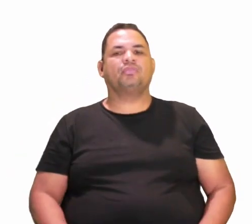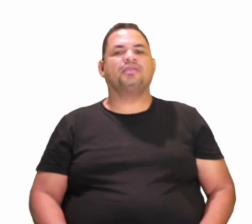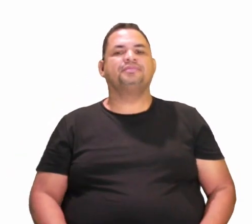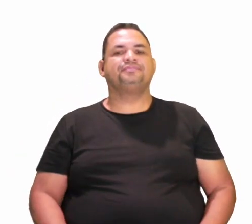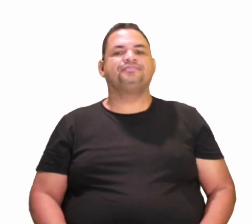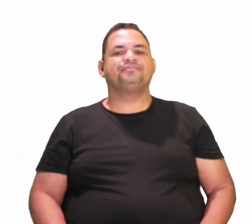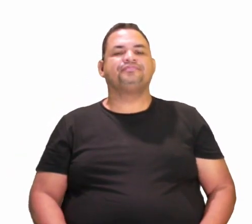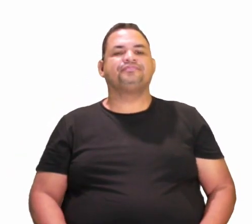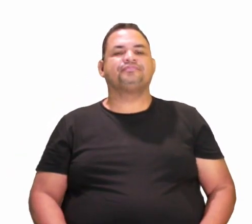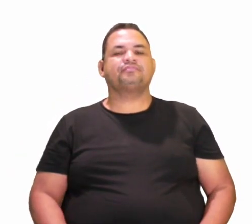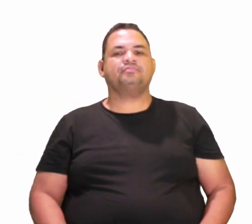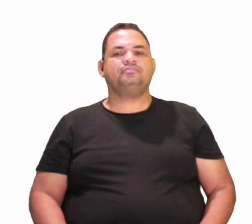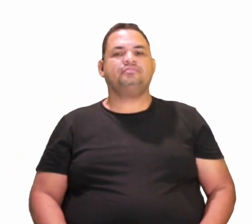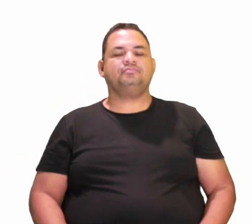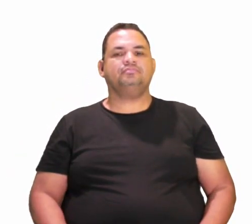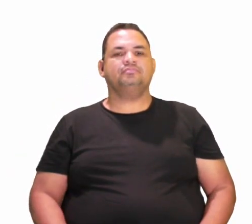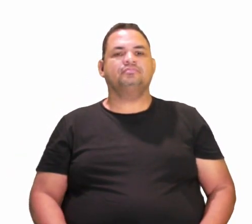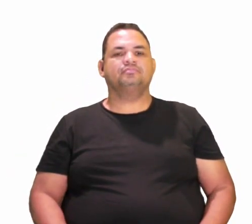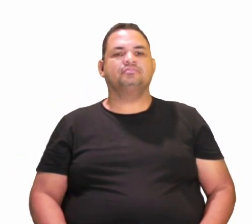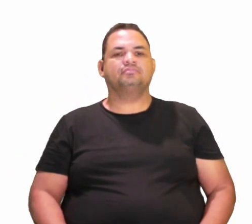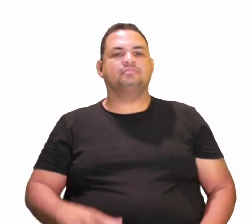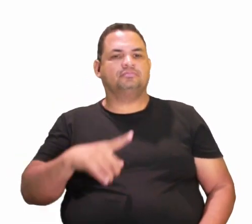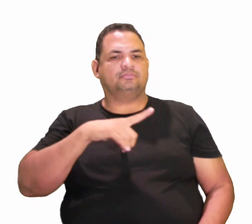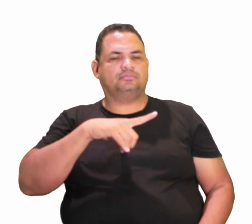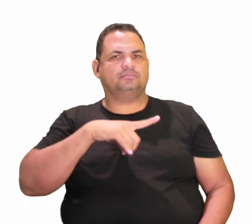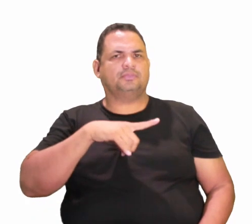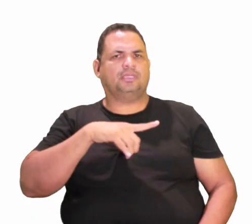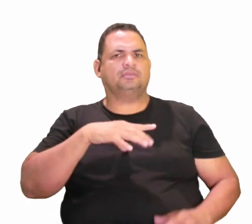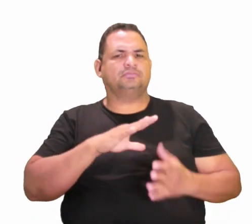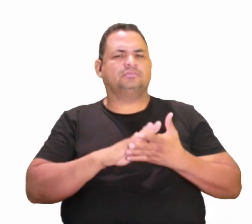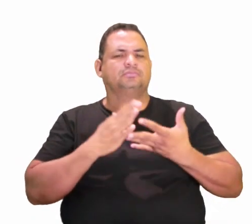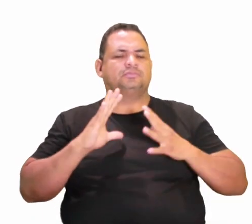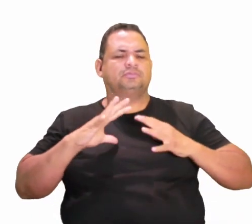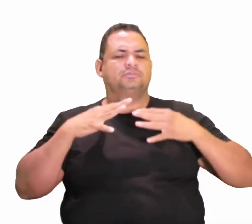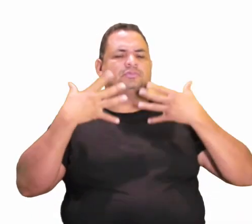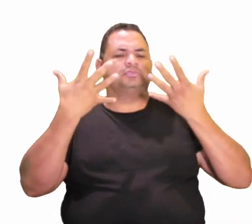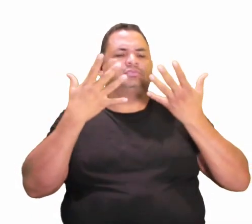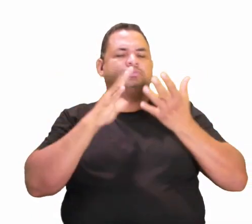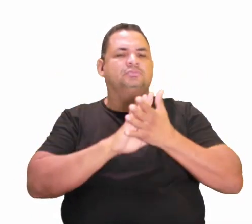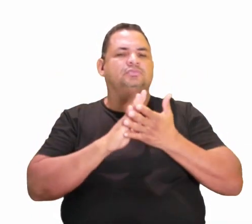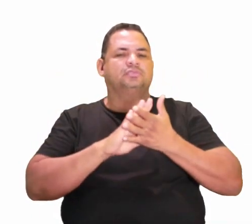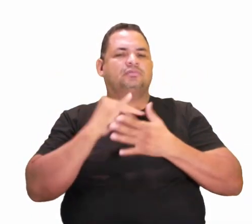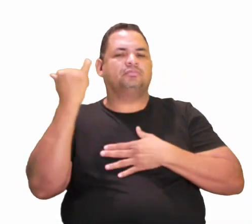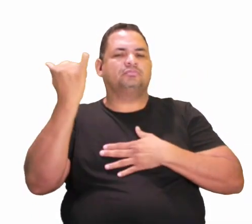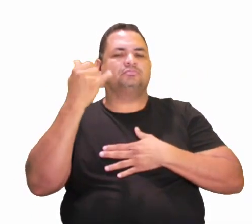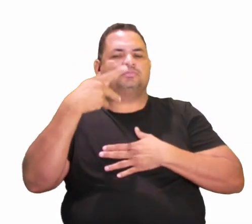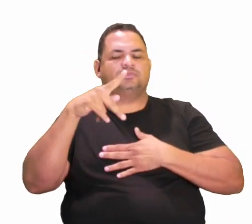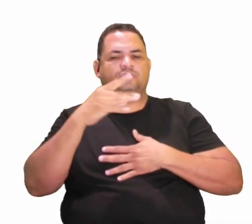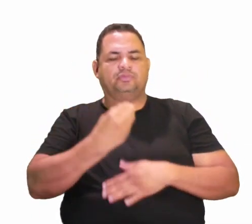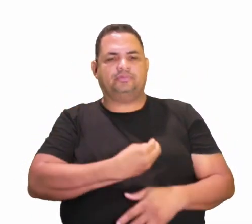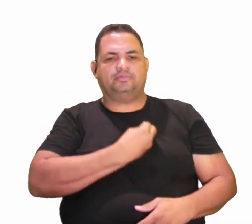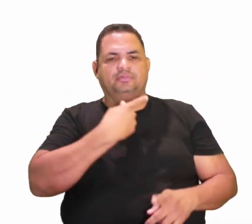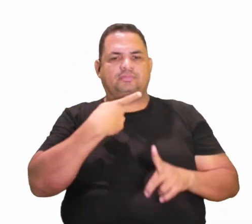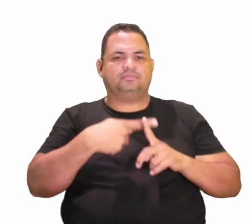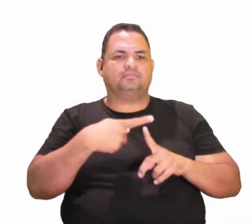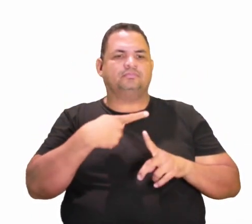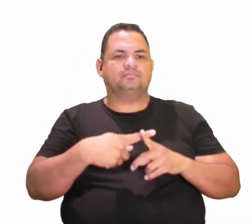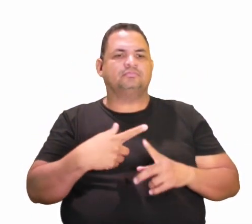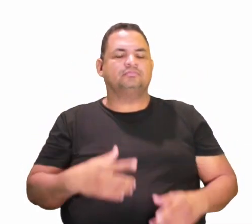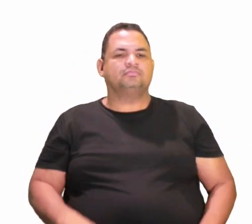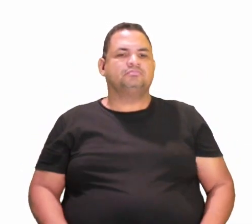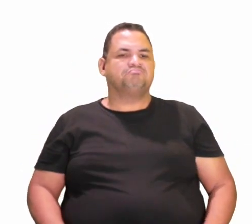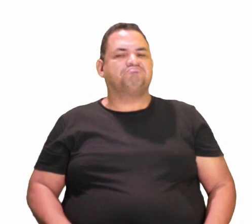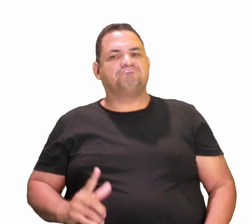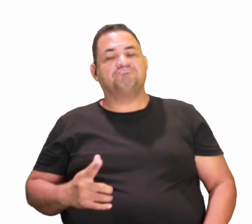life? Why? As celebrações são importantes na sua vida? Por quê? Se elas são, se elas